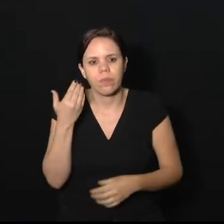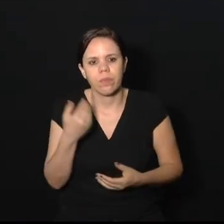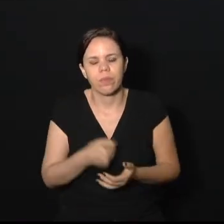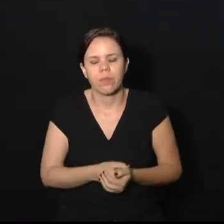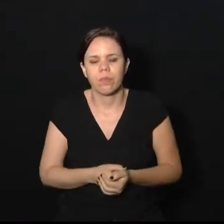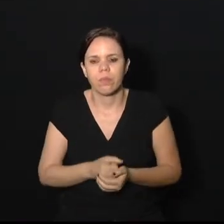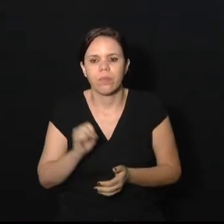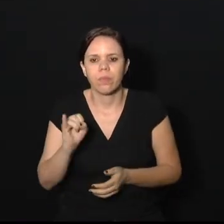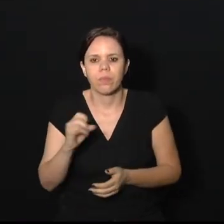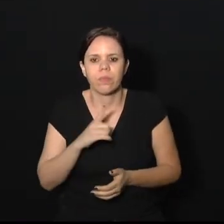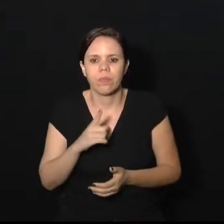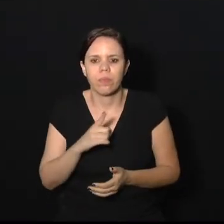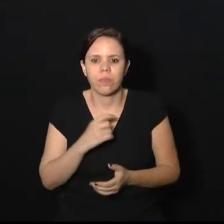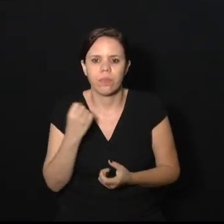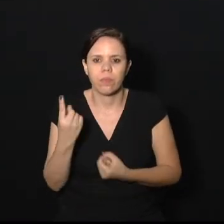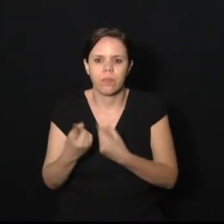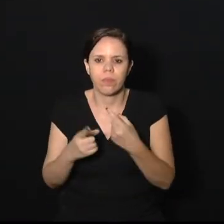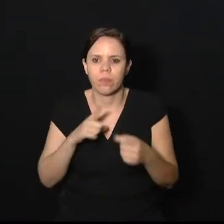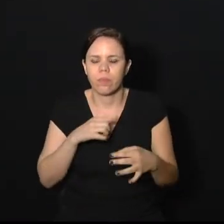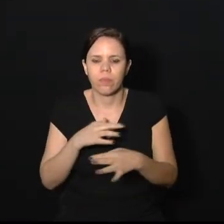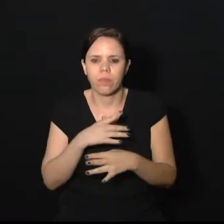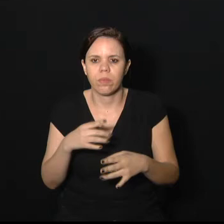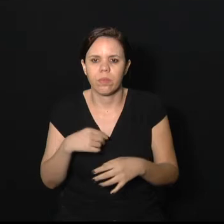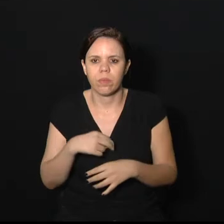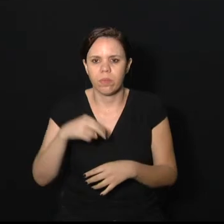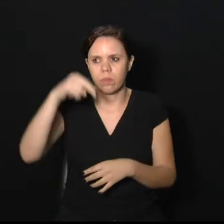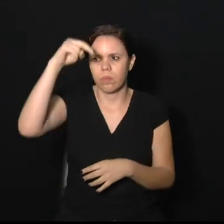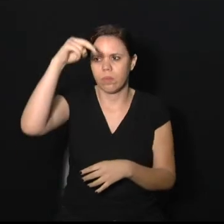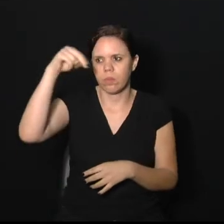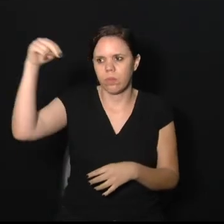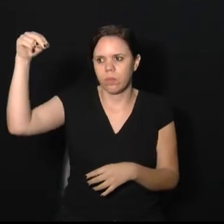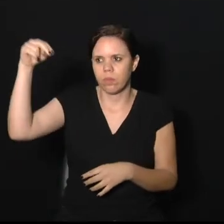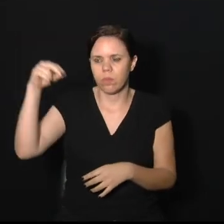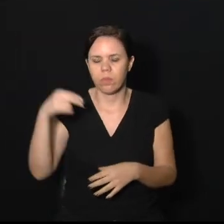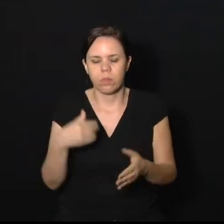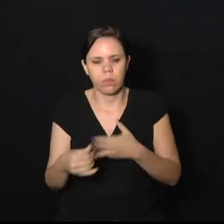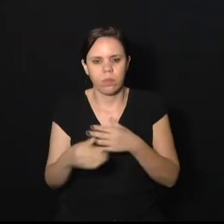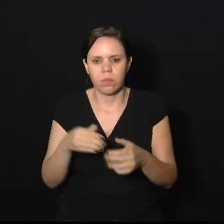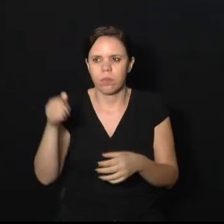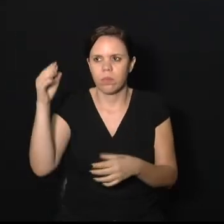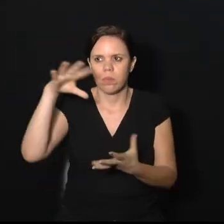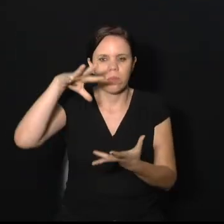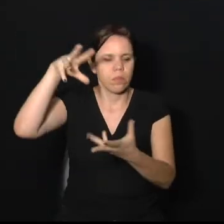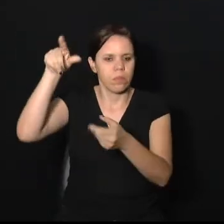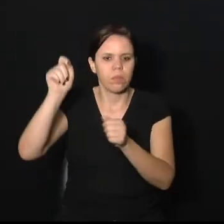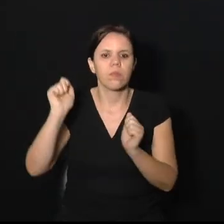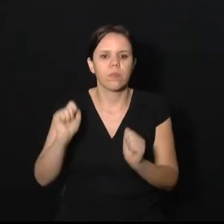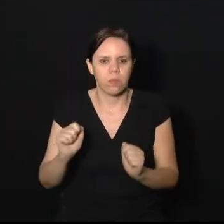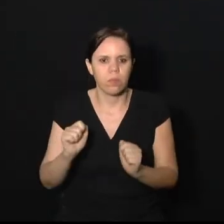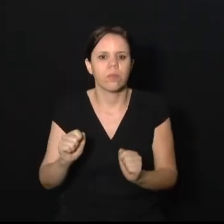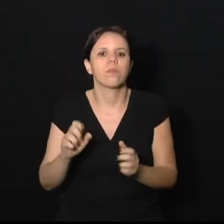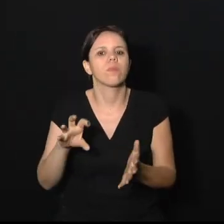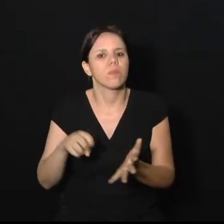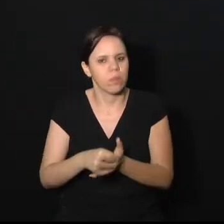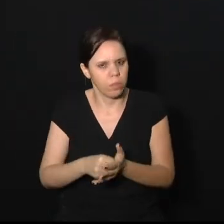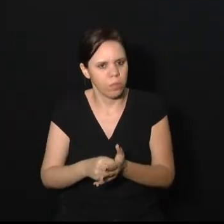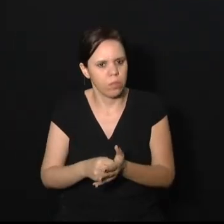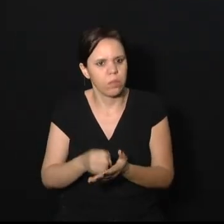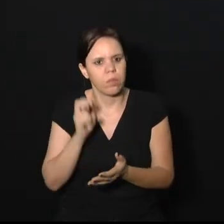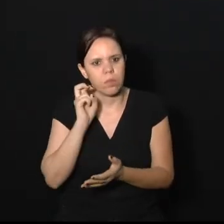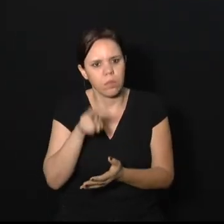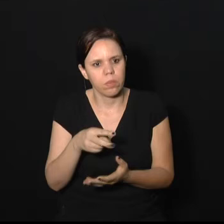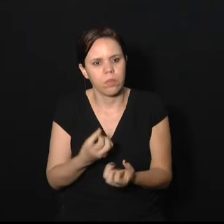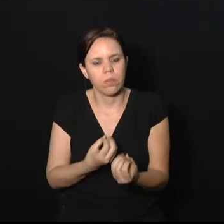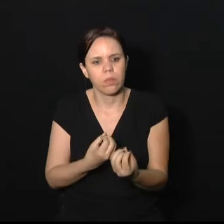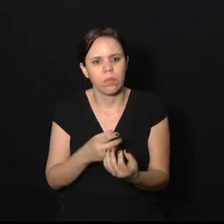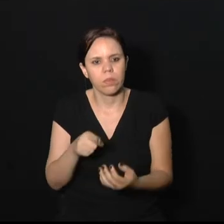Se tiver uma cidade, digamos, no norte ou no nordeste ou qualquer lugar do mundo, você pode se cadastrar para ver os dados dessa